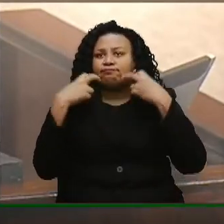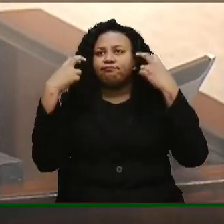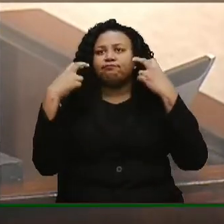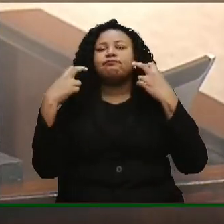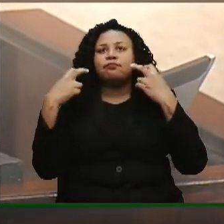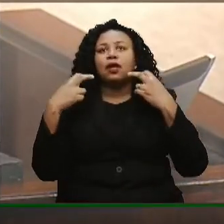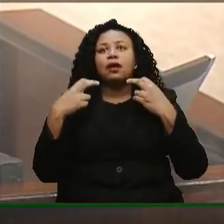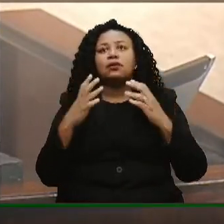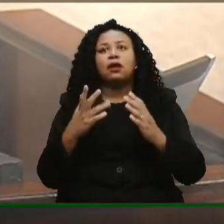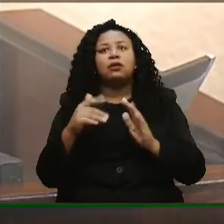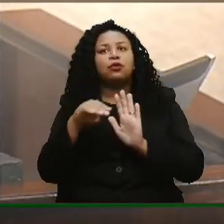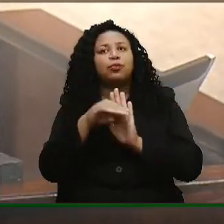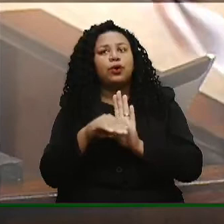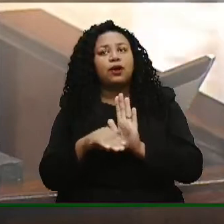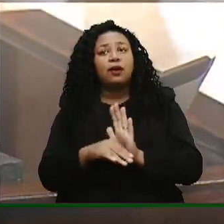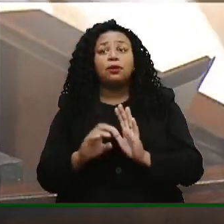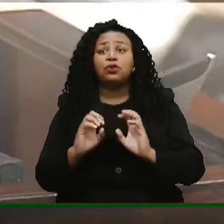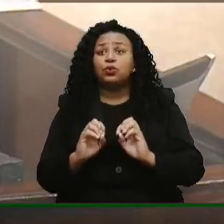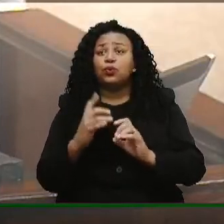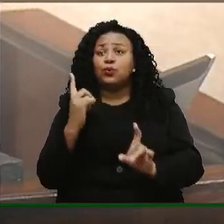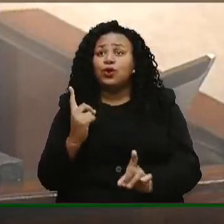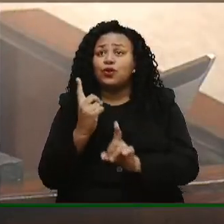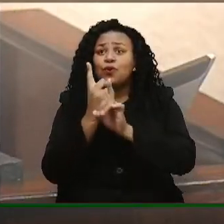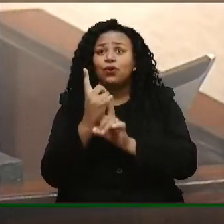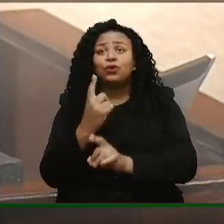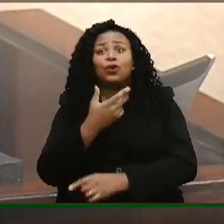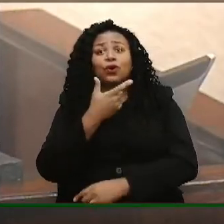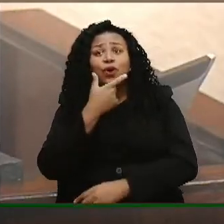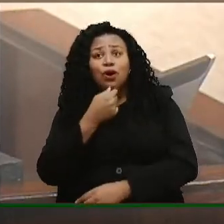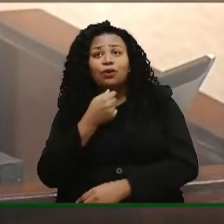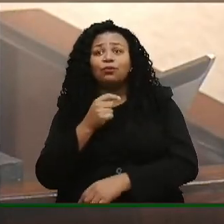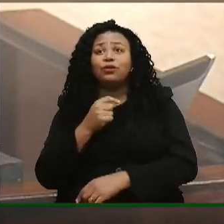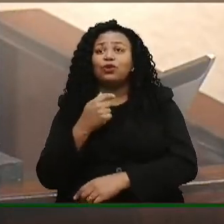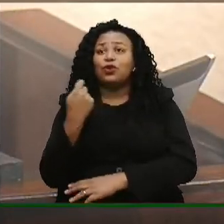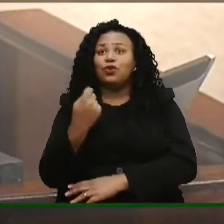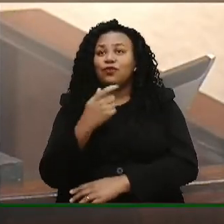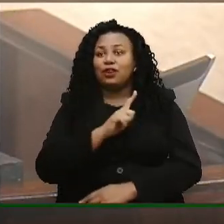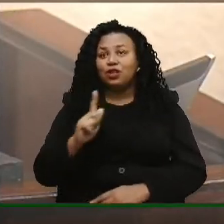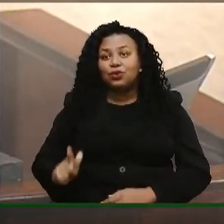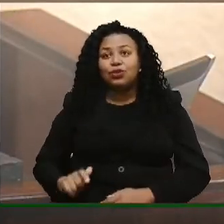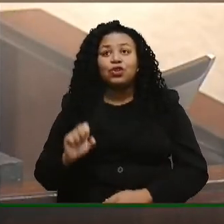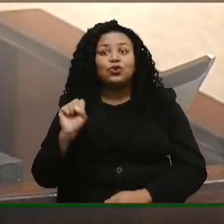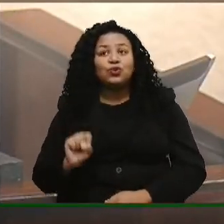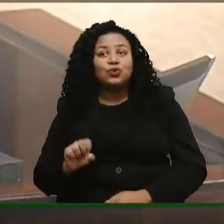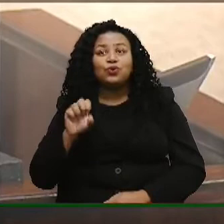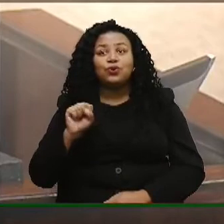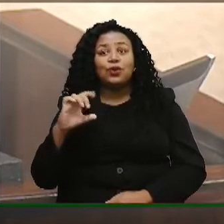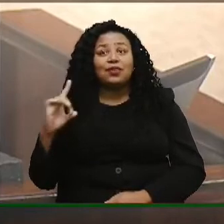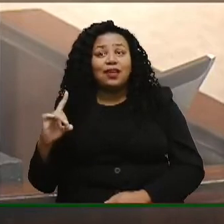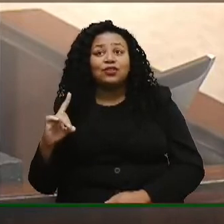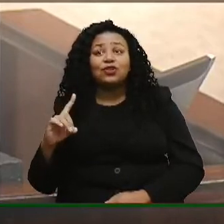constrangimento durante a programação de um encontro que reuniu governadores do Estado do Sul e do Sudeste em Foz do